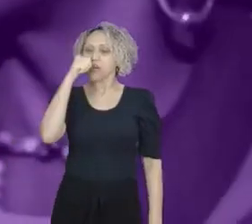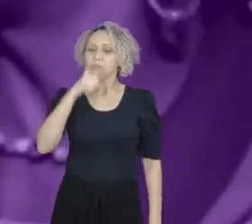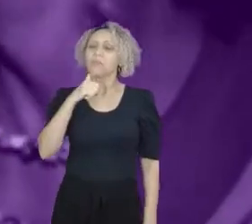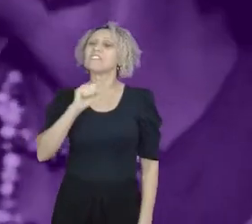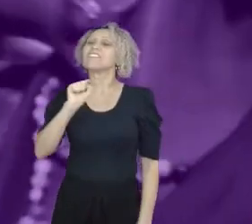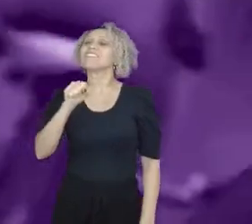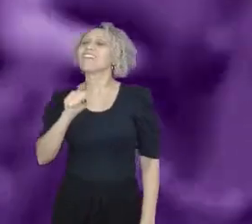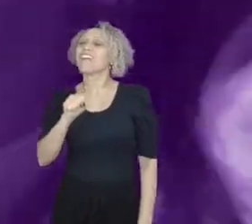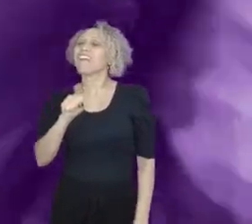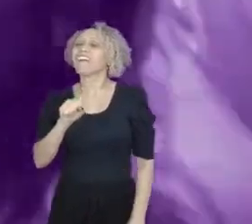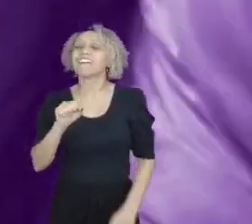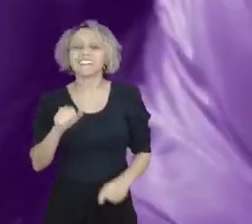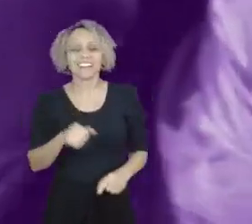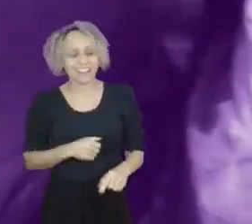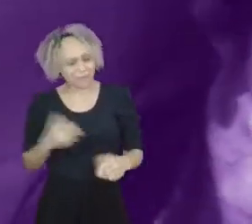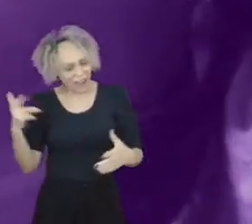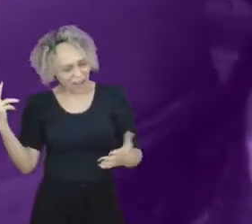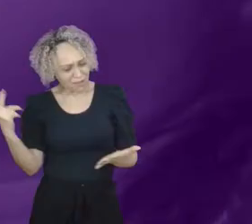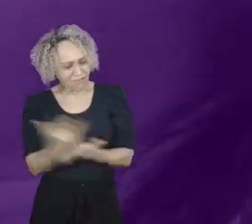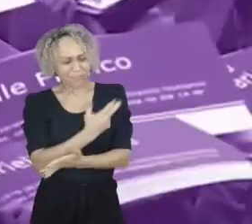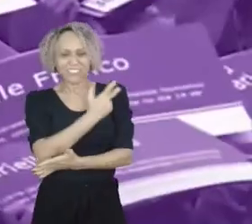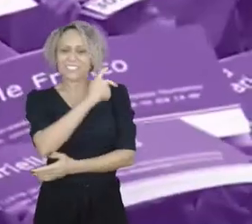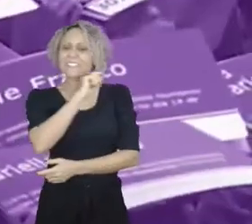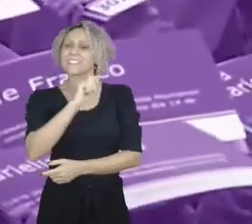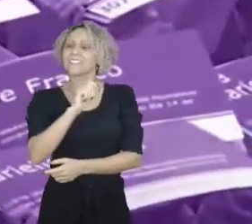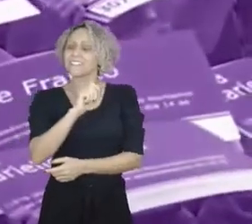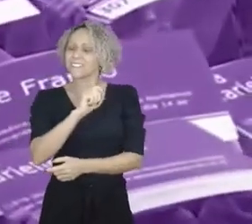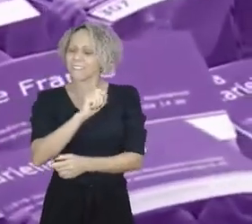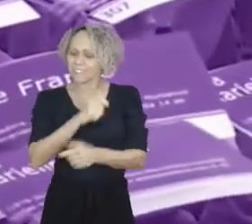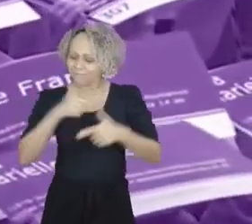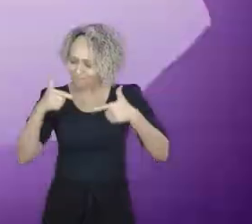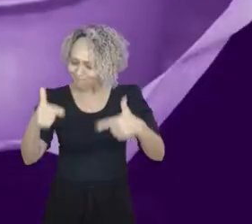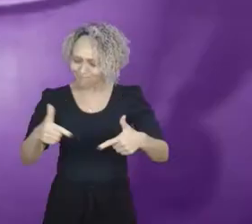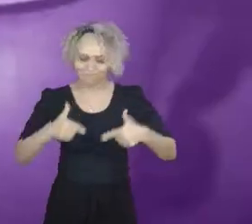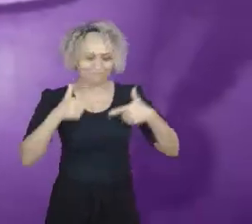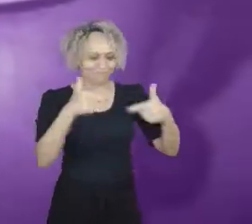pra fazer acontecer.